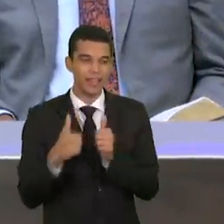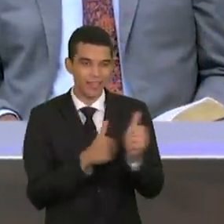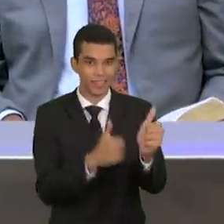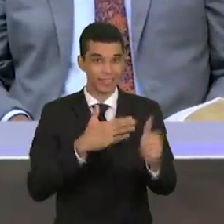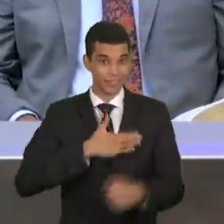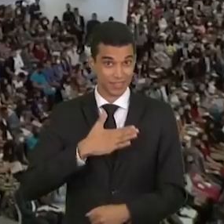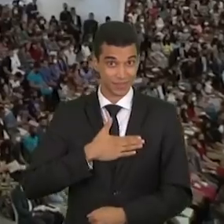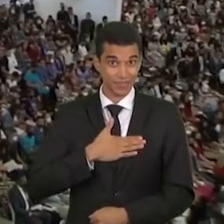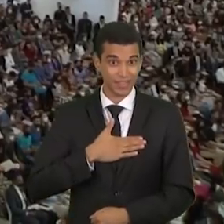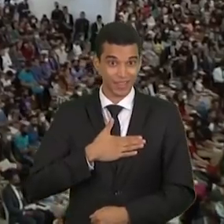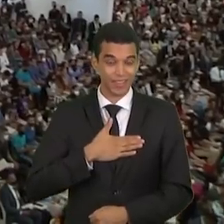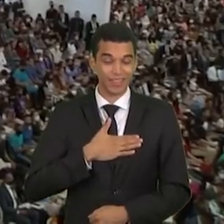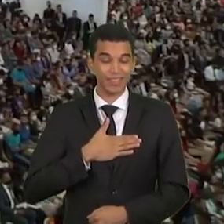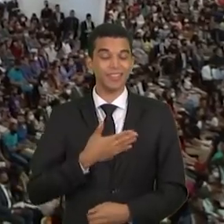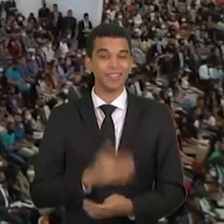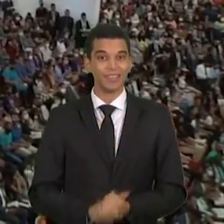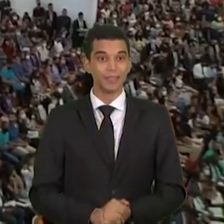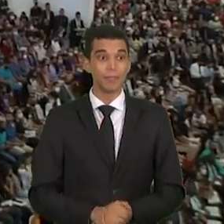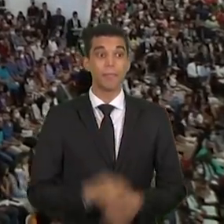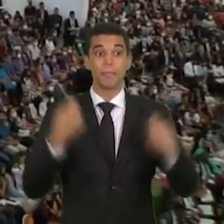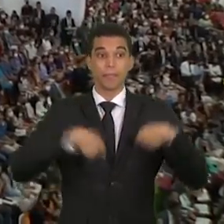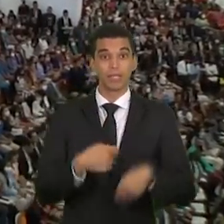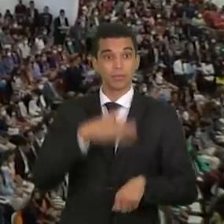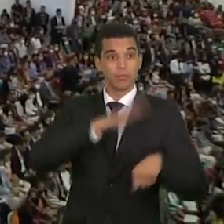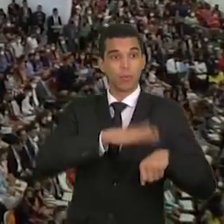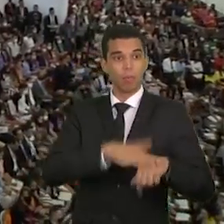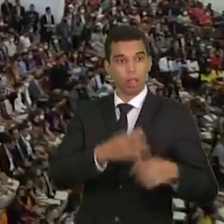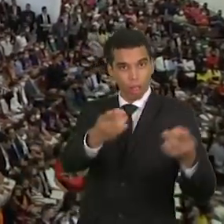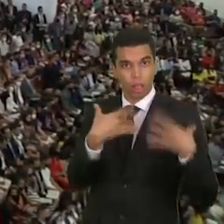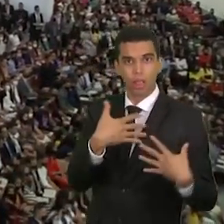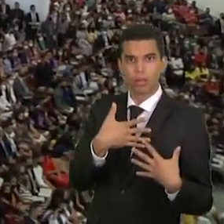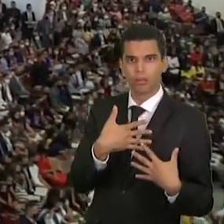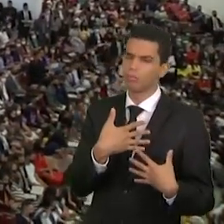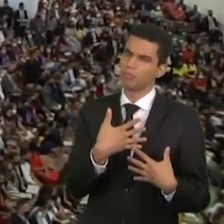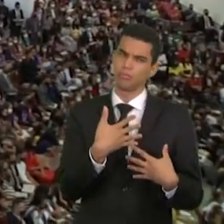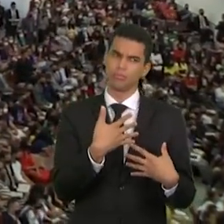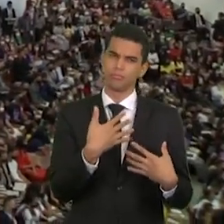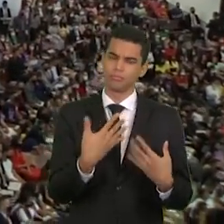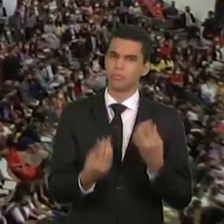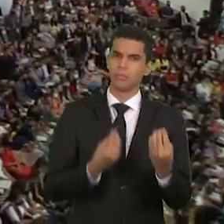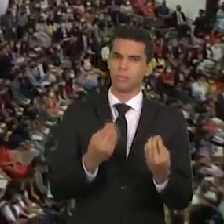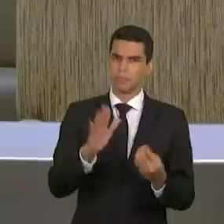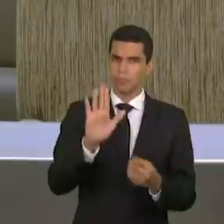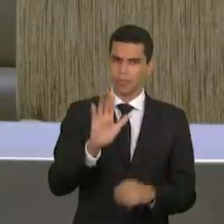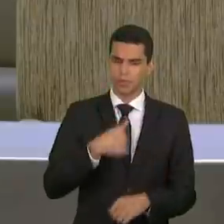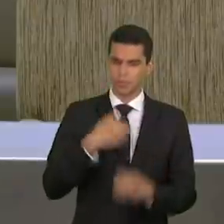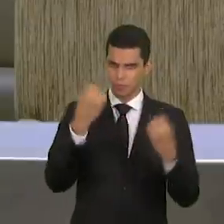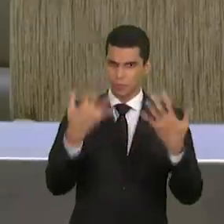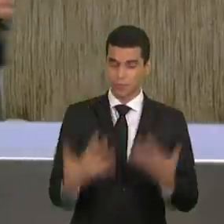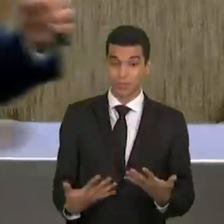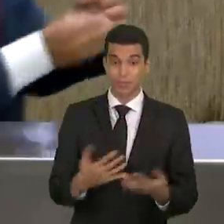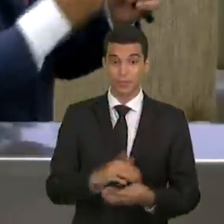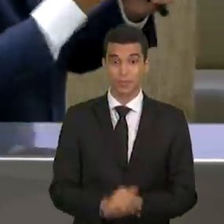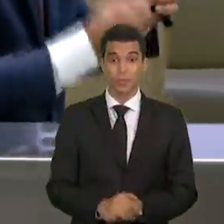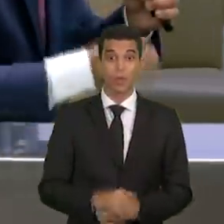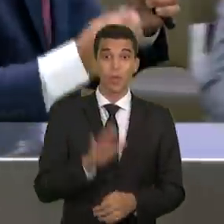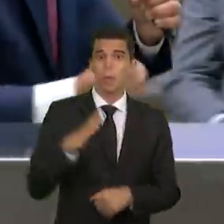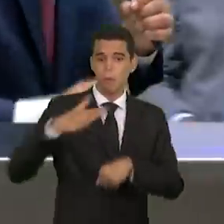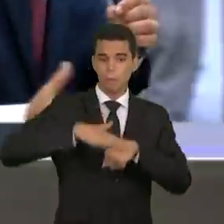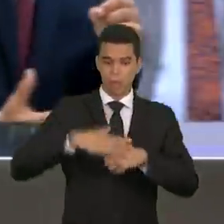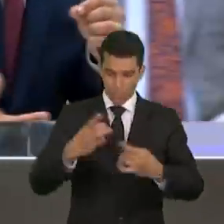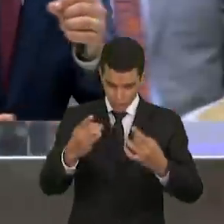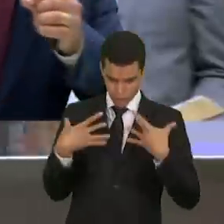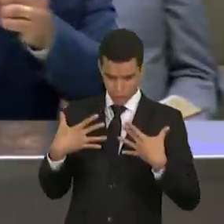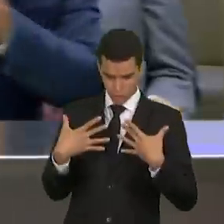negue-se a si mesmo. Espera aí, depois eu continuo o versículo. Mas preste atenção: negar-se a si mesmo